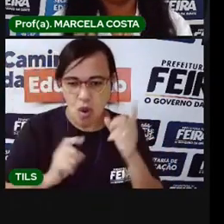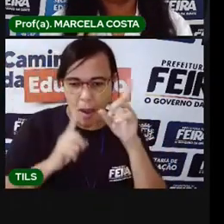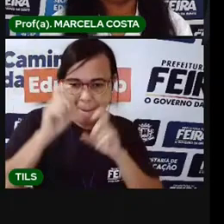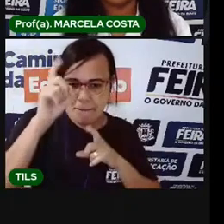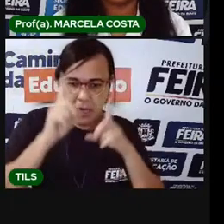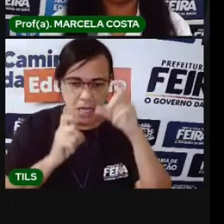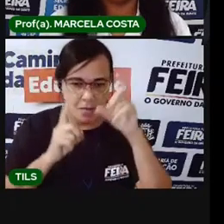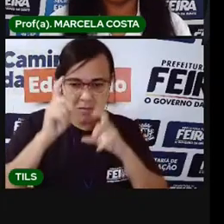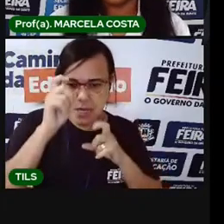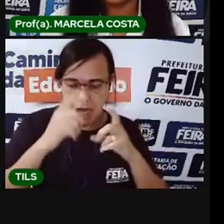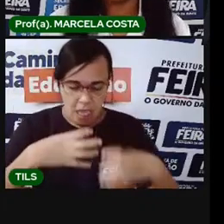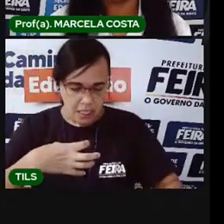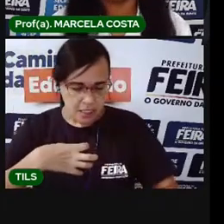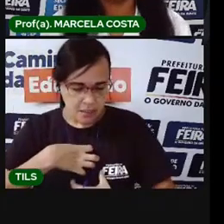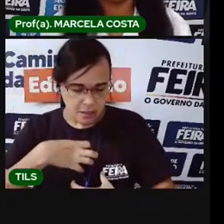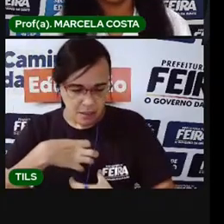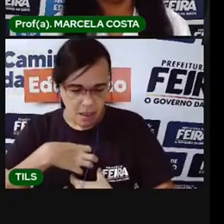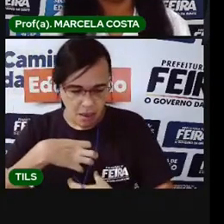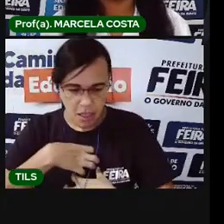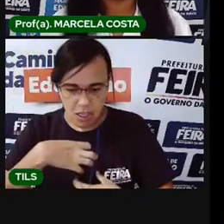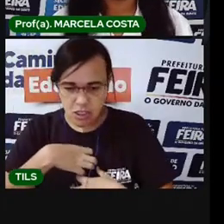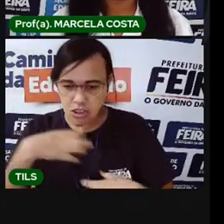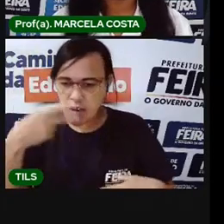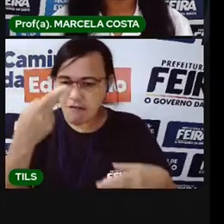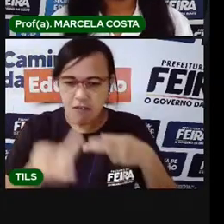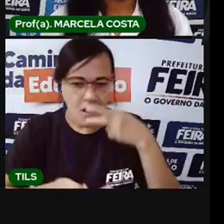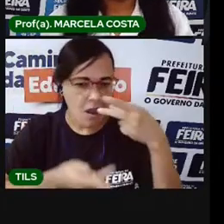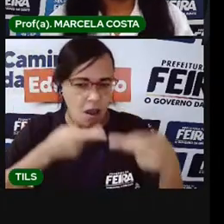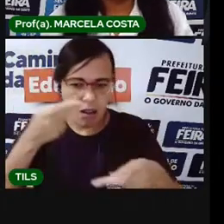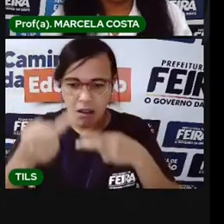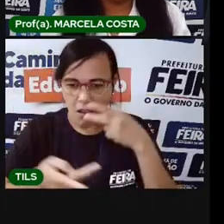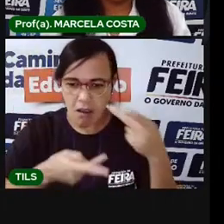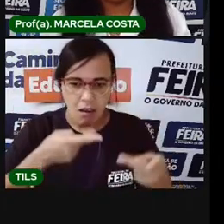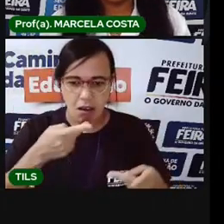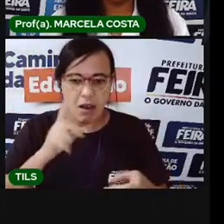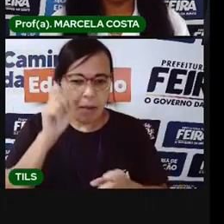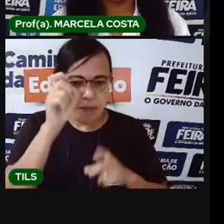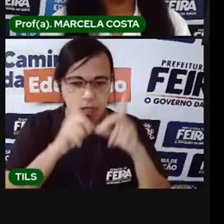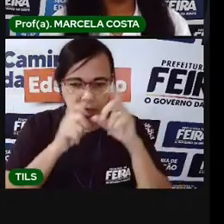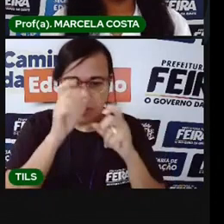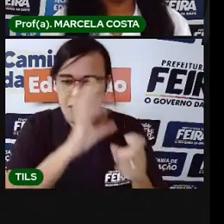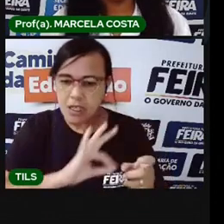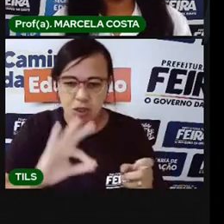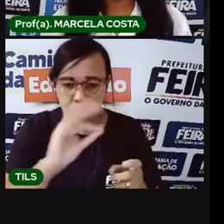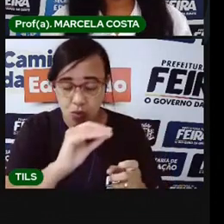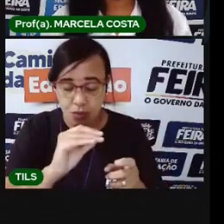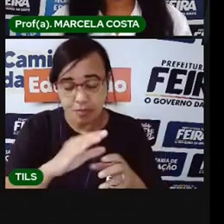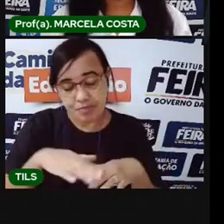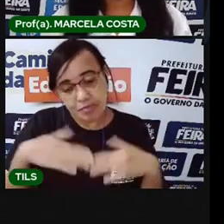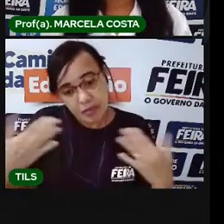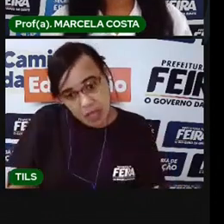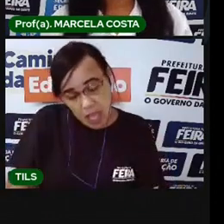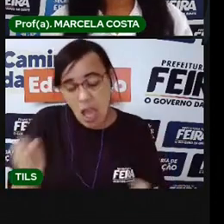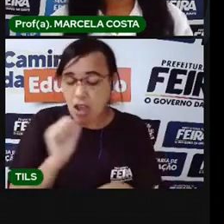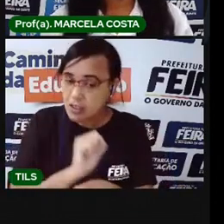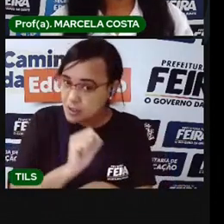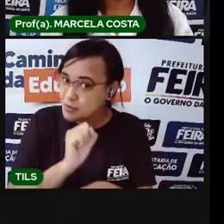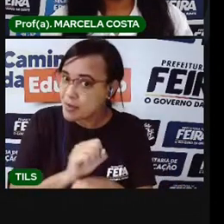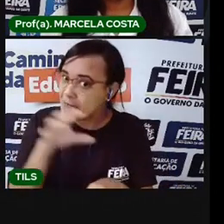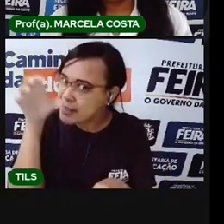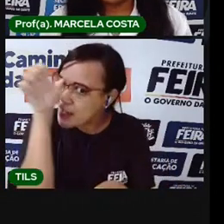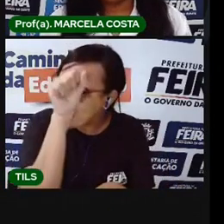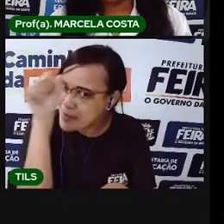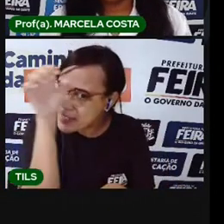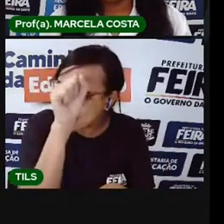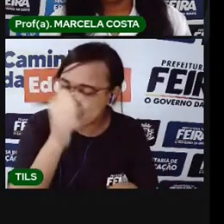da fala, dos gestos, dos sons. Eu espero que vocês tenham aprendido bastante com a nossa aula e